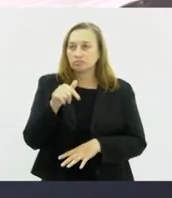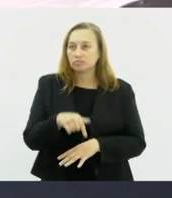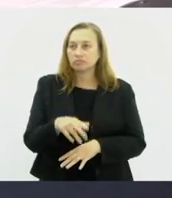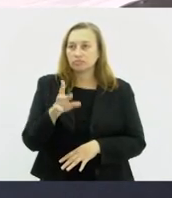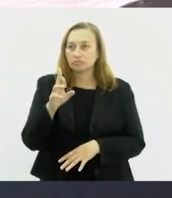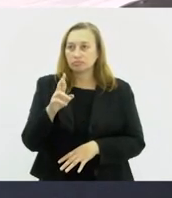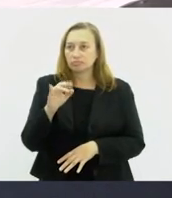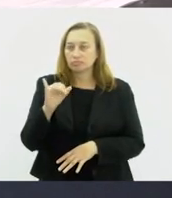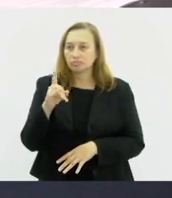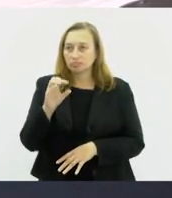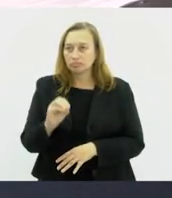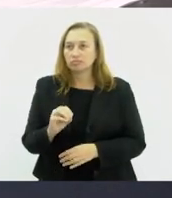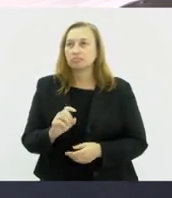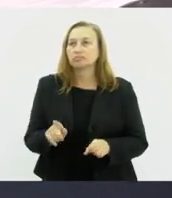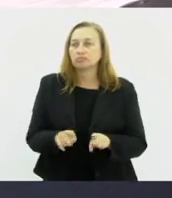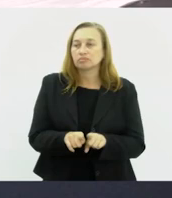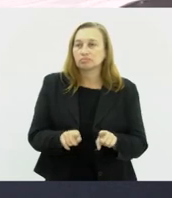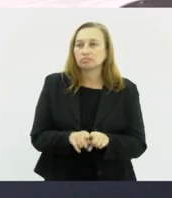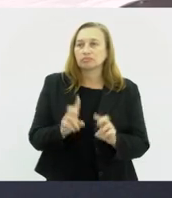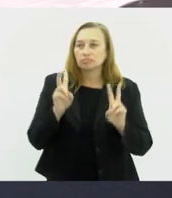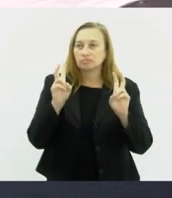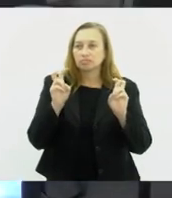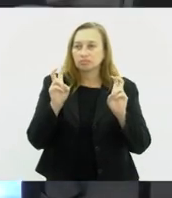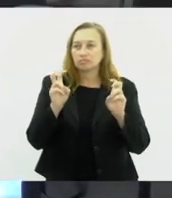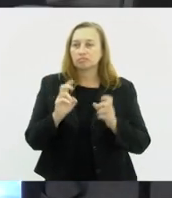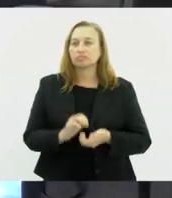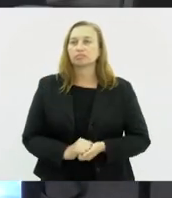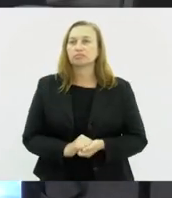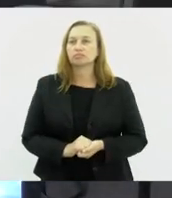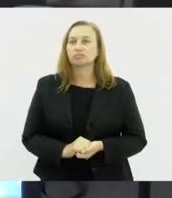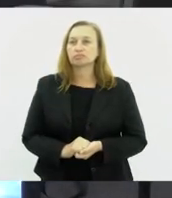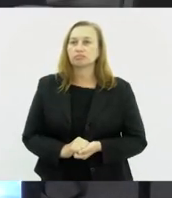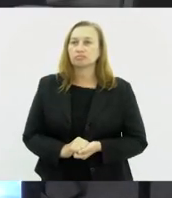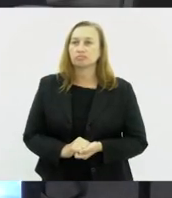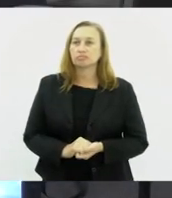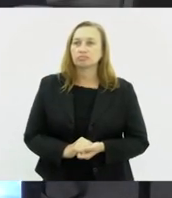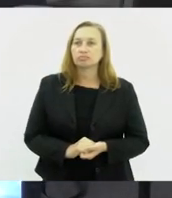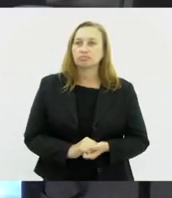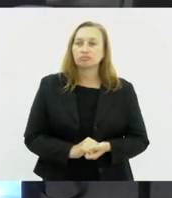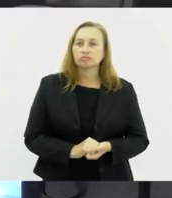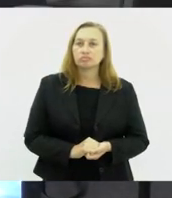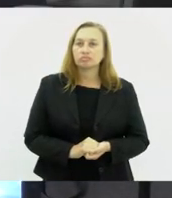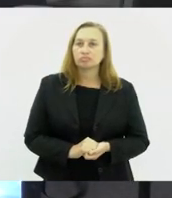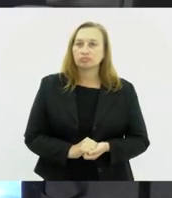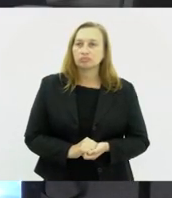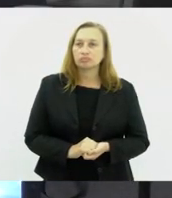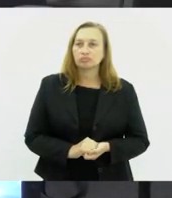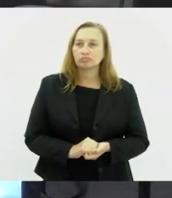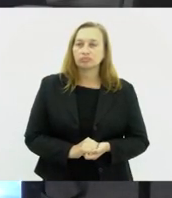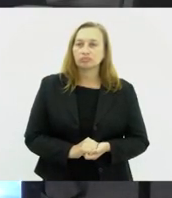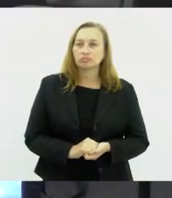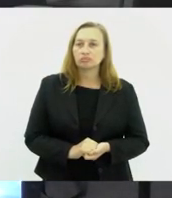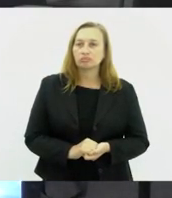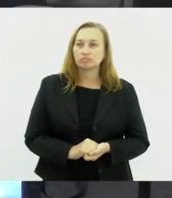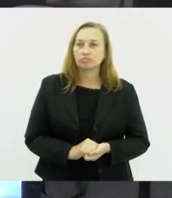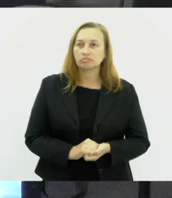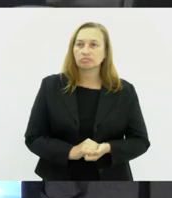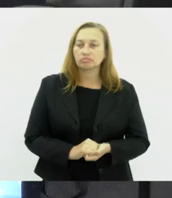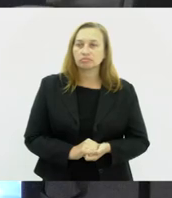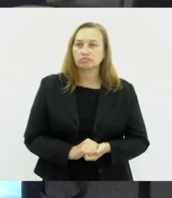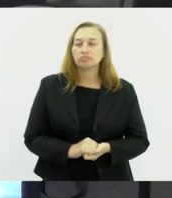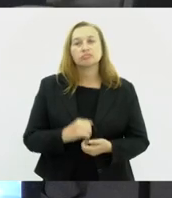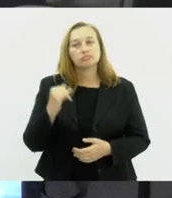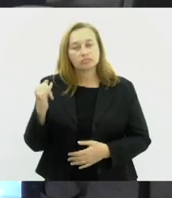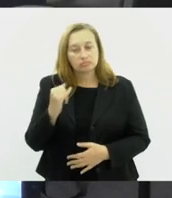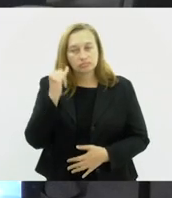Nemer e tem uma uma questão tem uma questão bem O som tá ruim tem uma questão muito